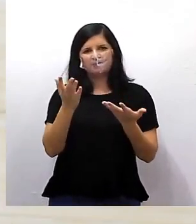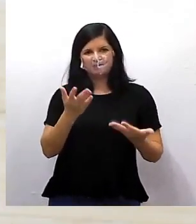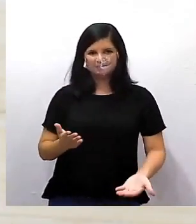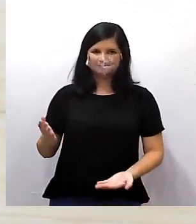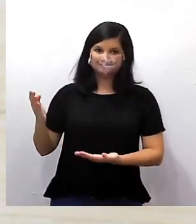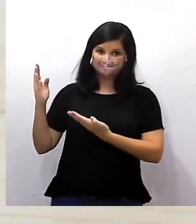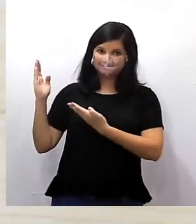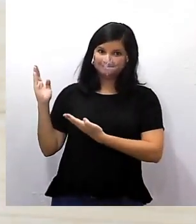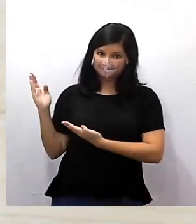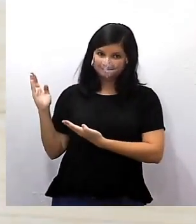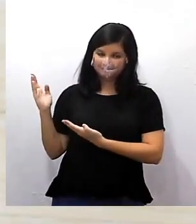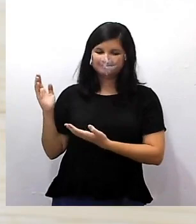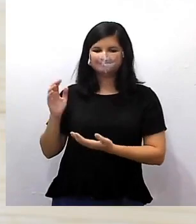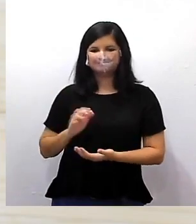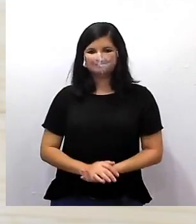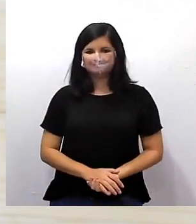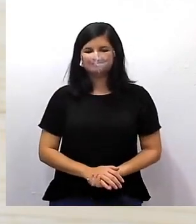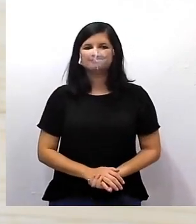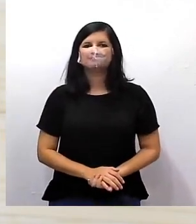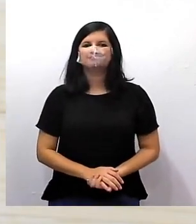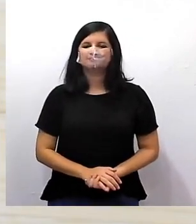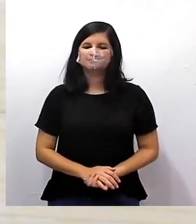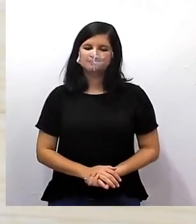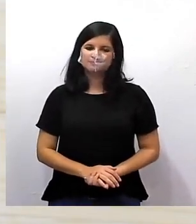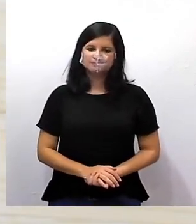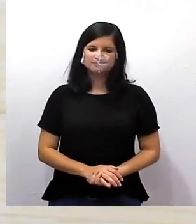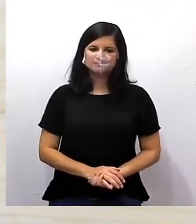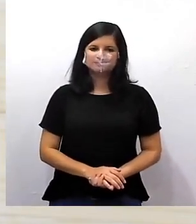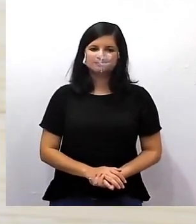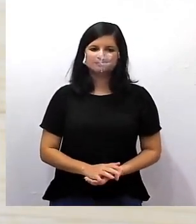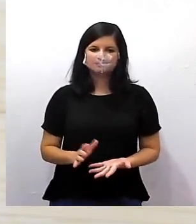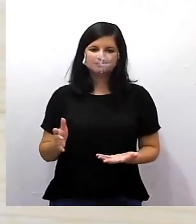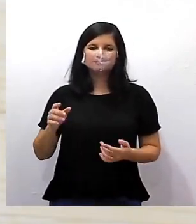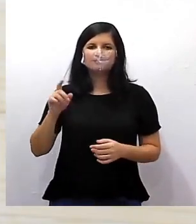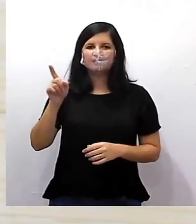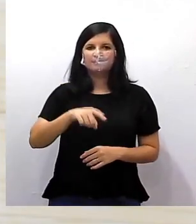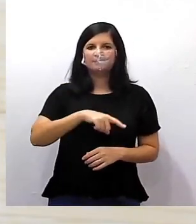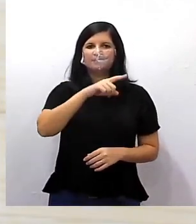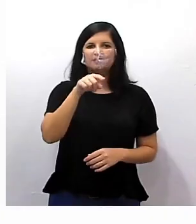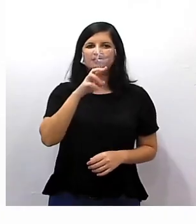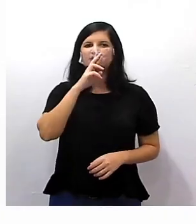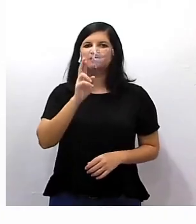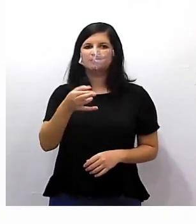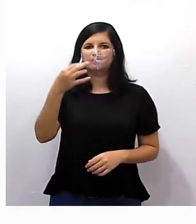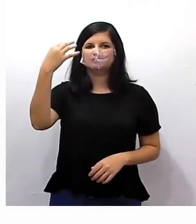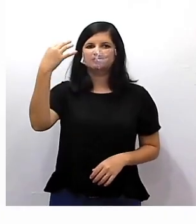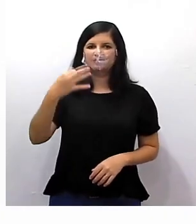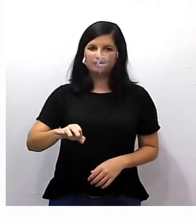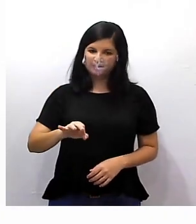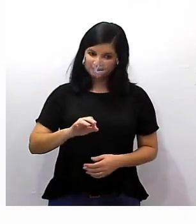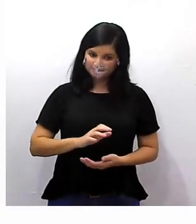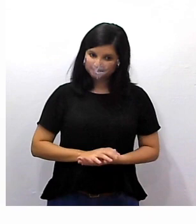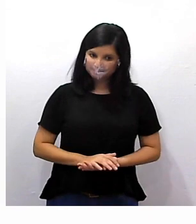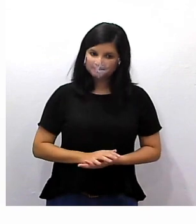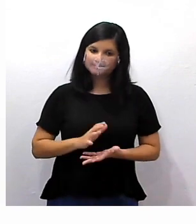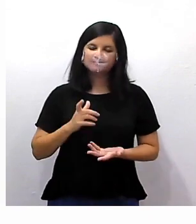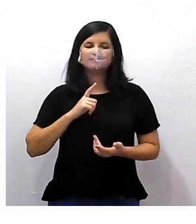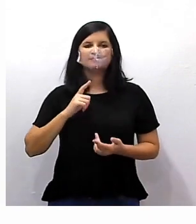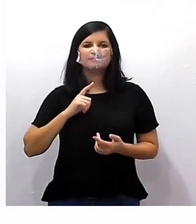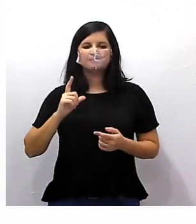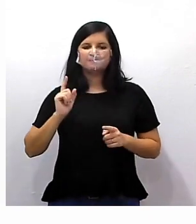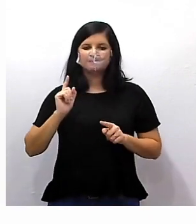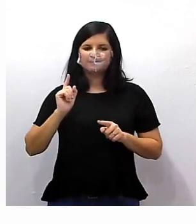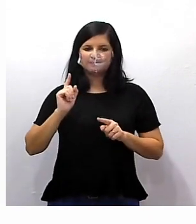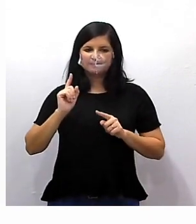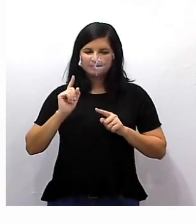Da voz passiva. A gente tem lá... Mark the correct alternative, né? Marca a alternativa correta. A gente tem lá,